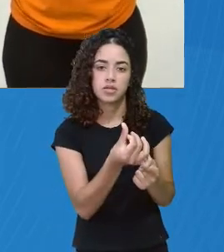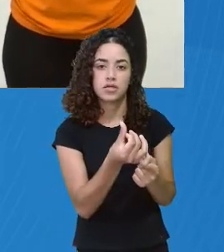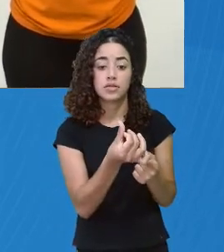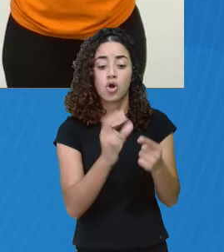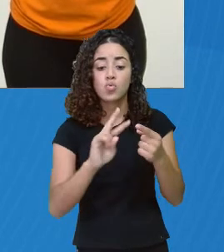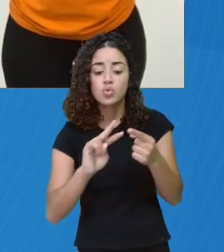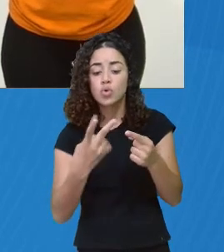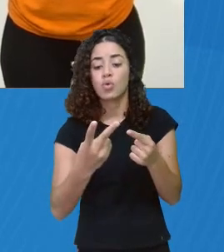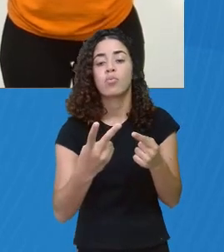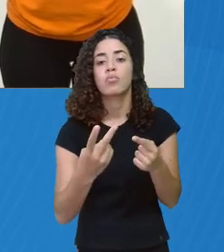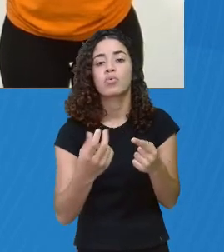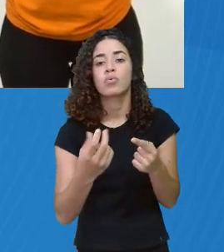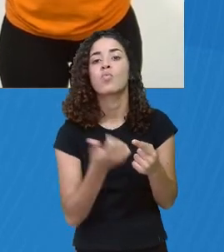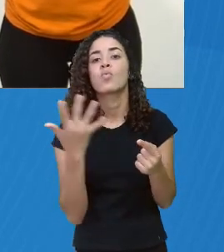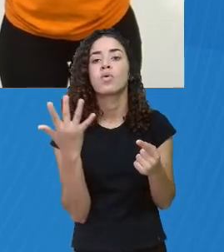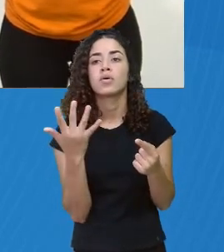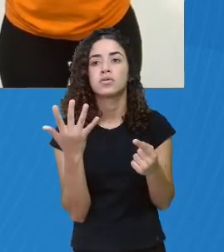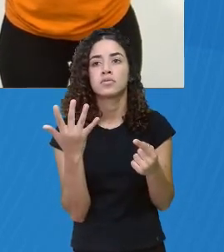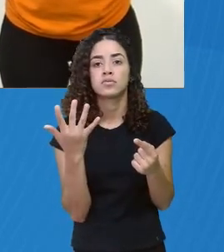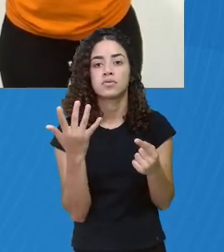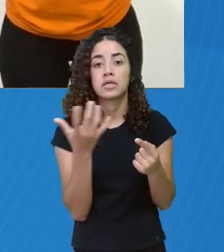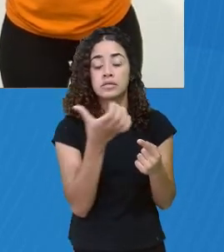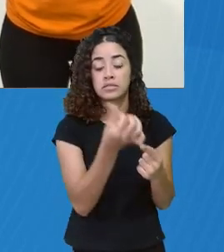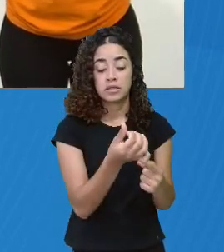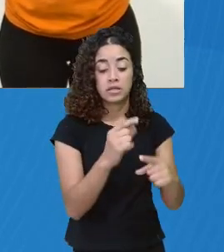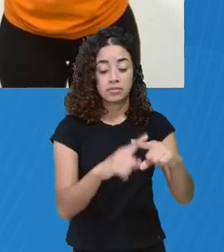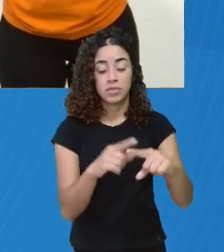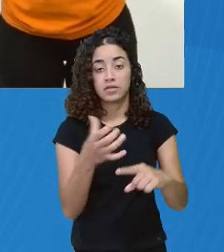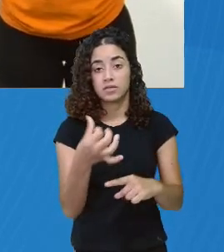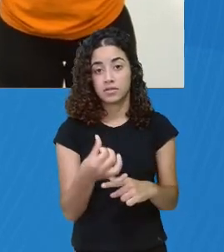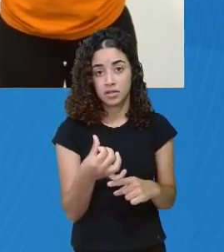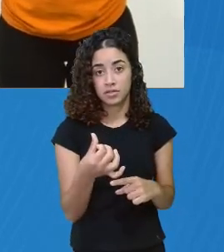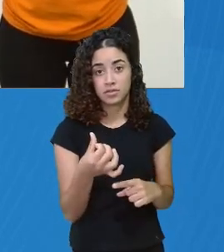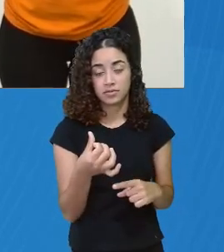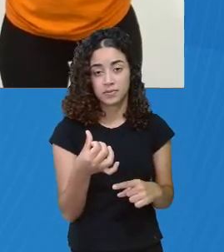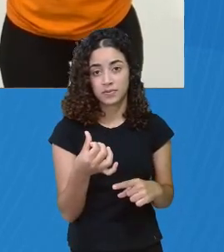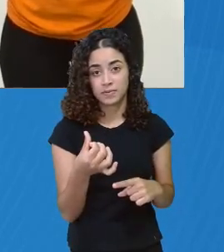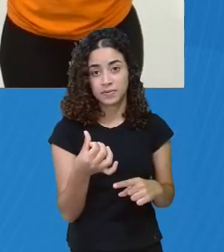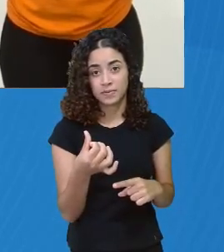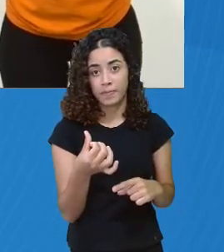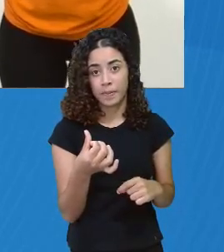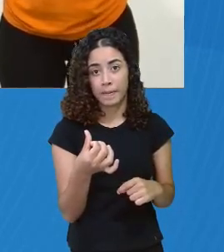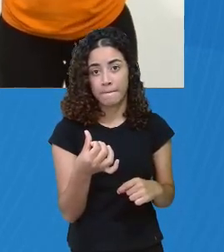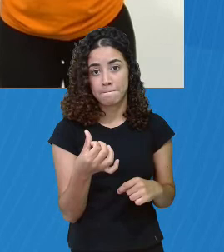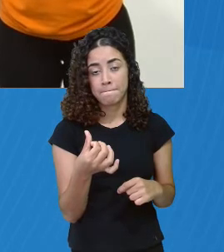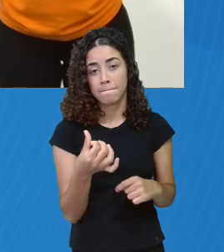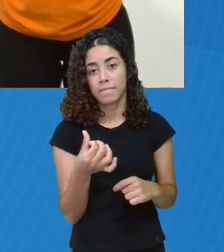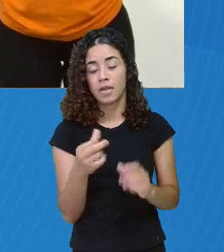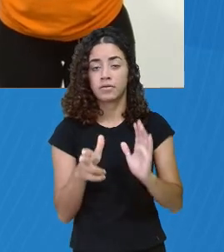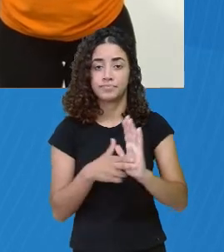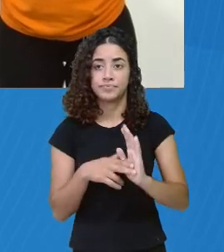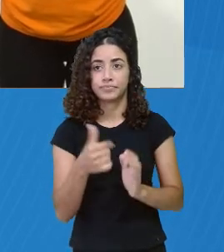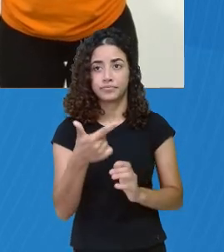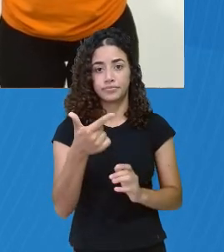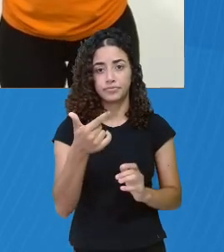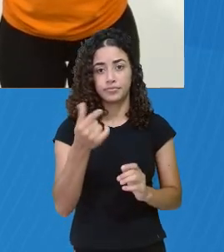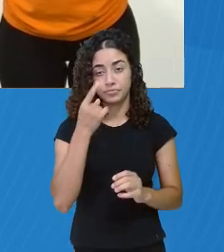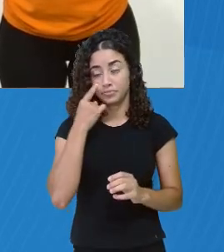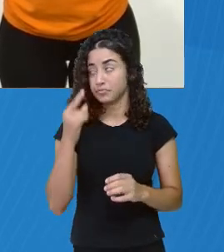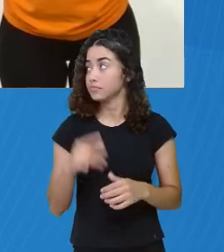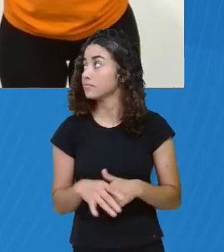de Caio. Qual é o dobro? Eu pegar 6 mais 6, né, ou 2 vezes 6, e chegar a esse